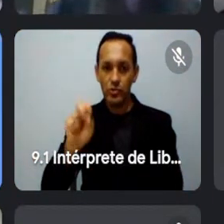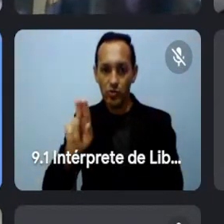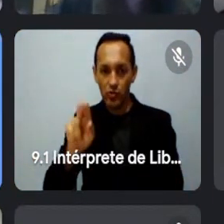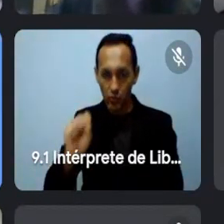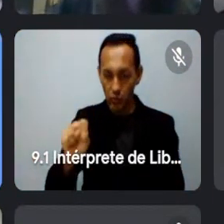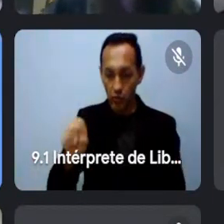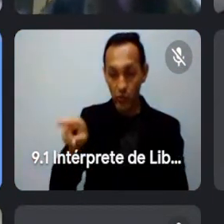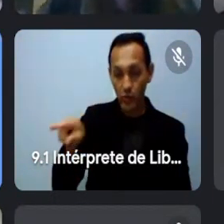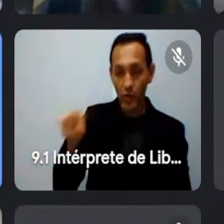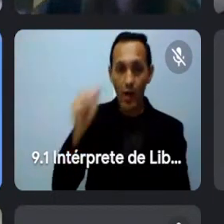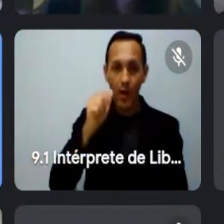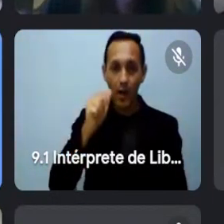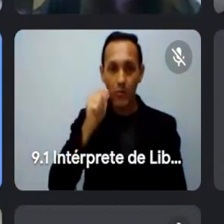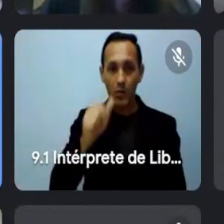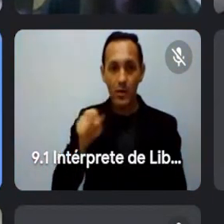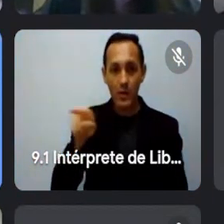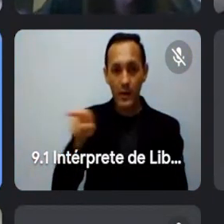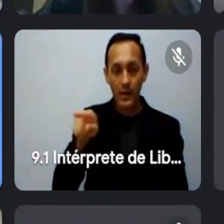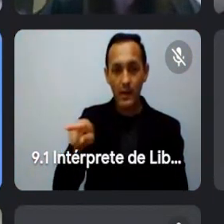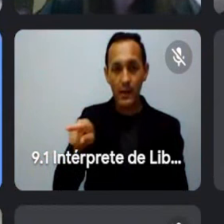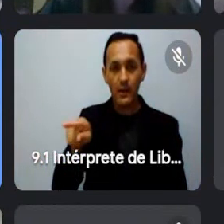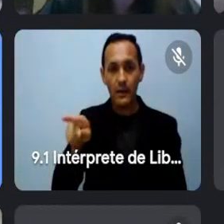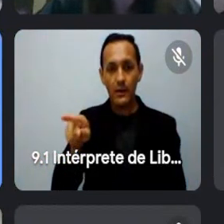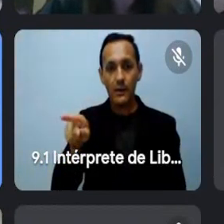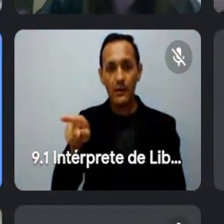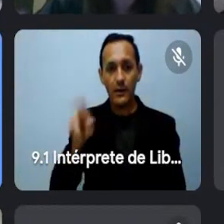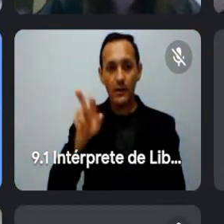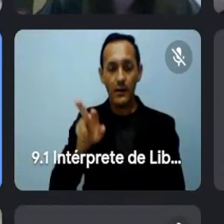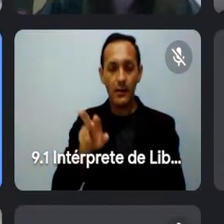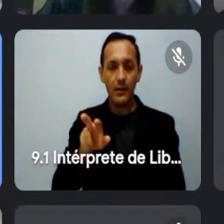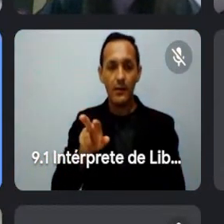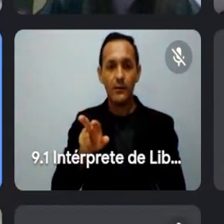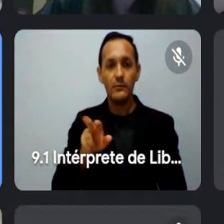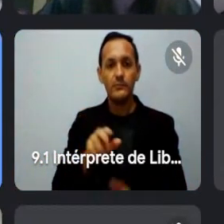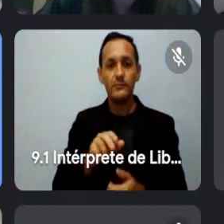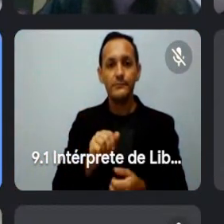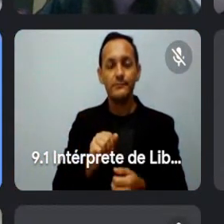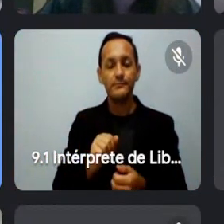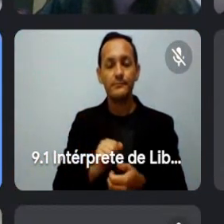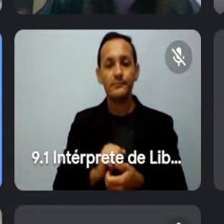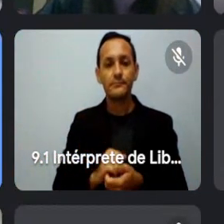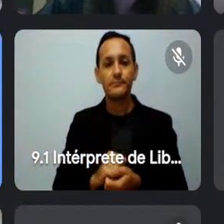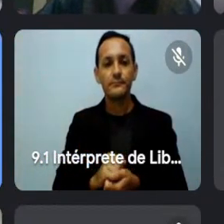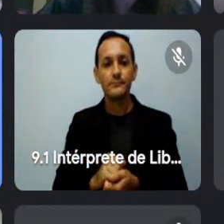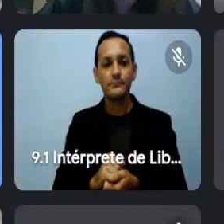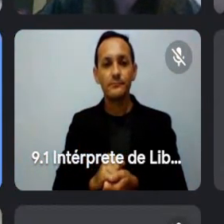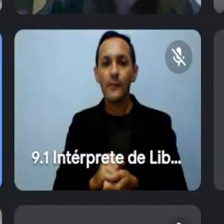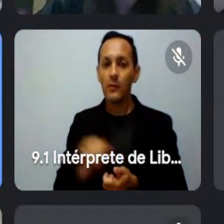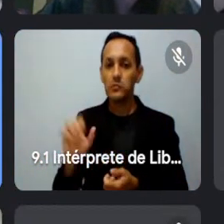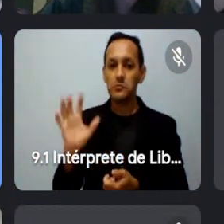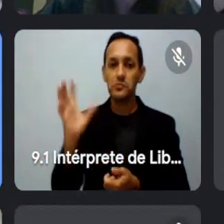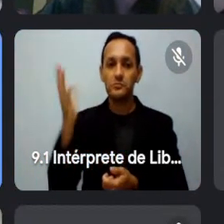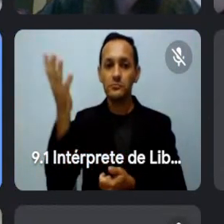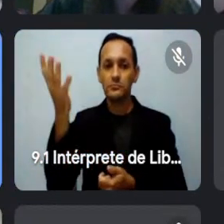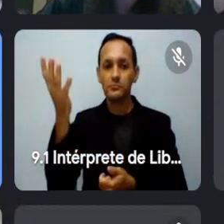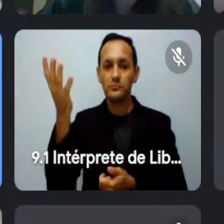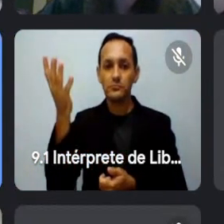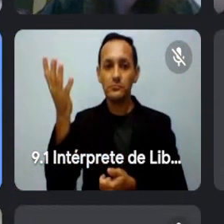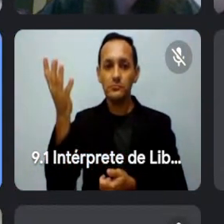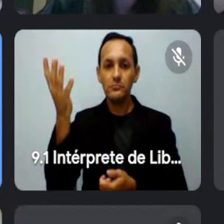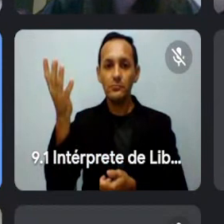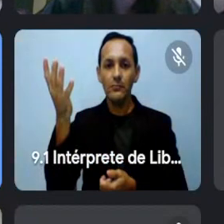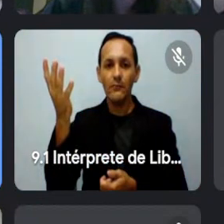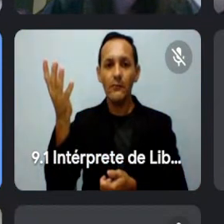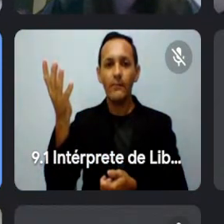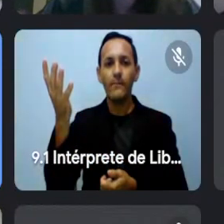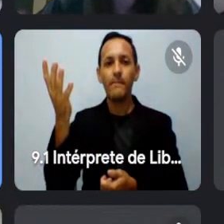realmente é apesar de até poderá se pelo normal e a situação é